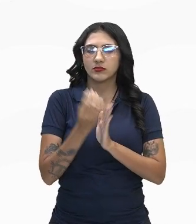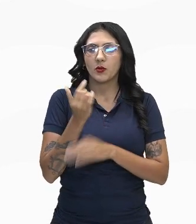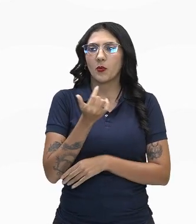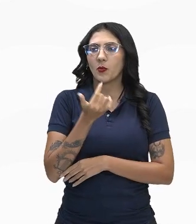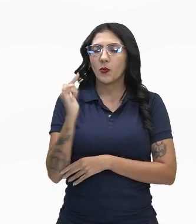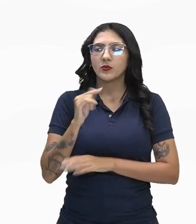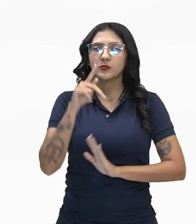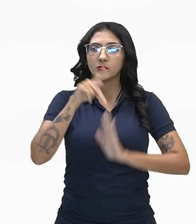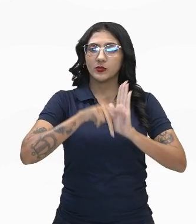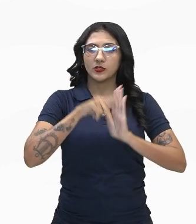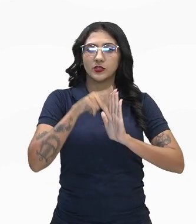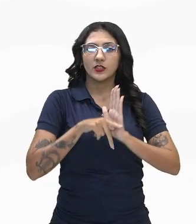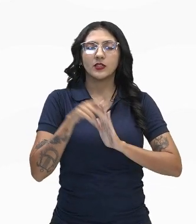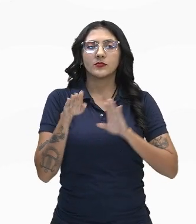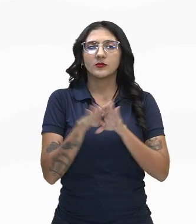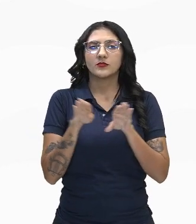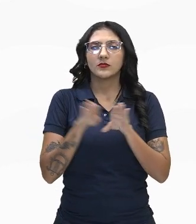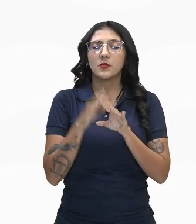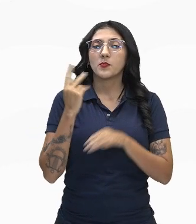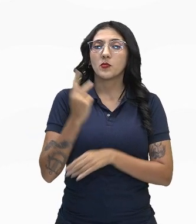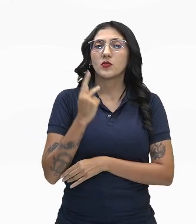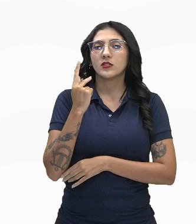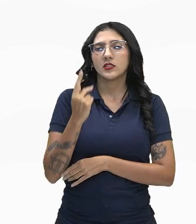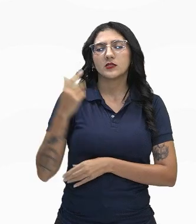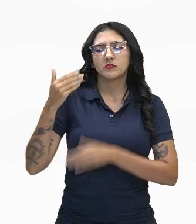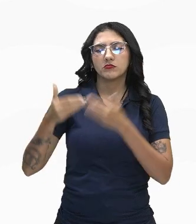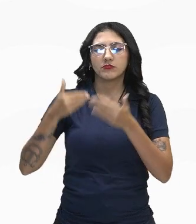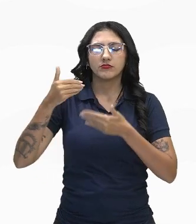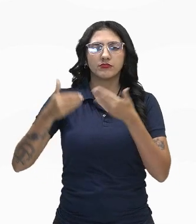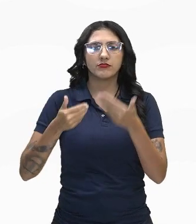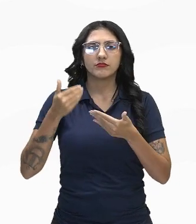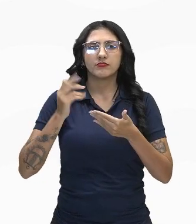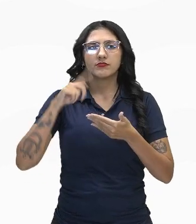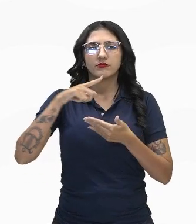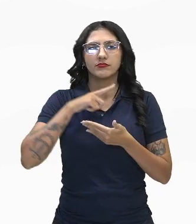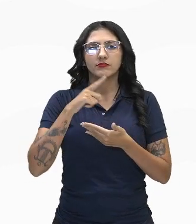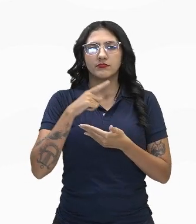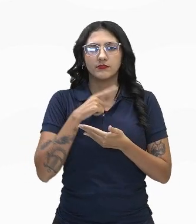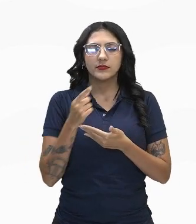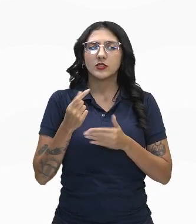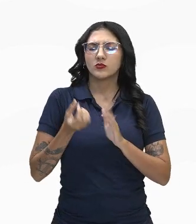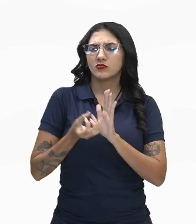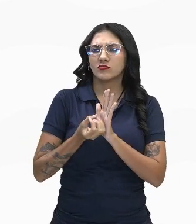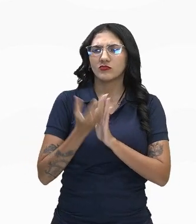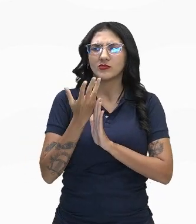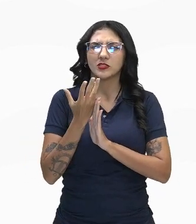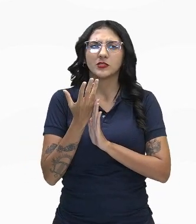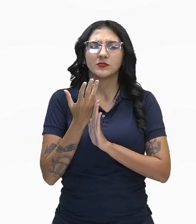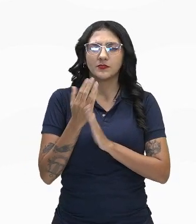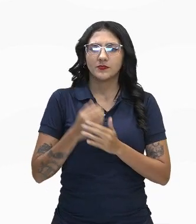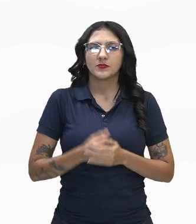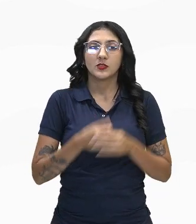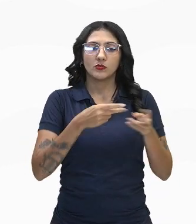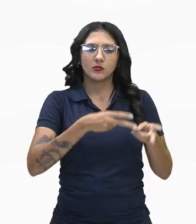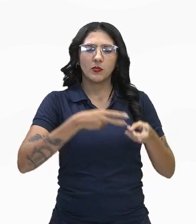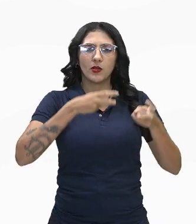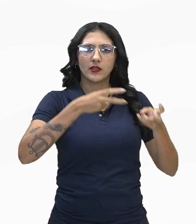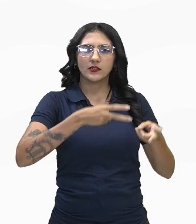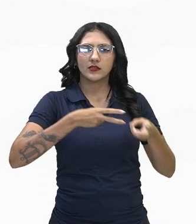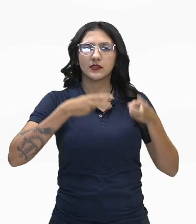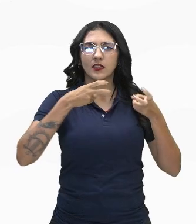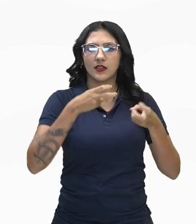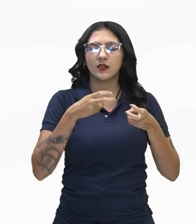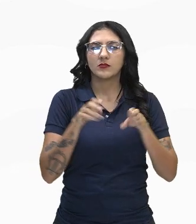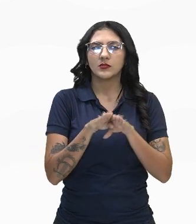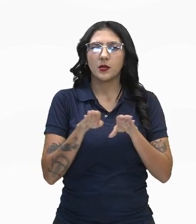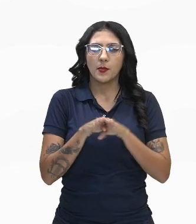e políticas, né, ao longo do tempo que foram realizadas ali desde o período da exploração, que veio o processo